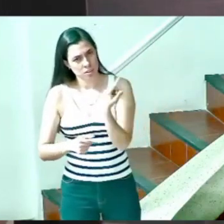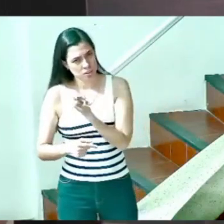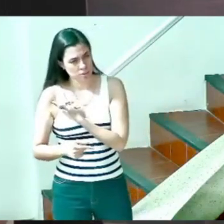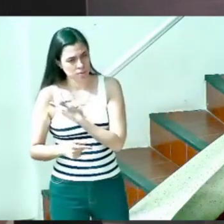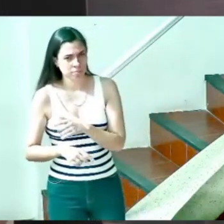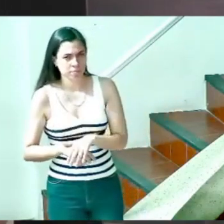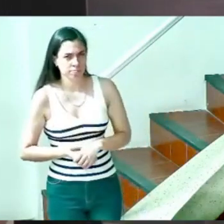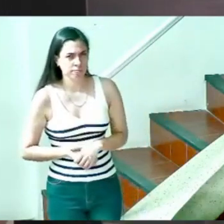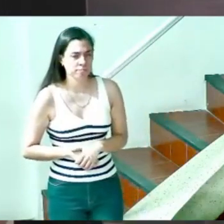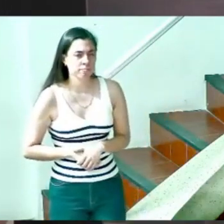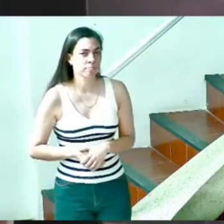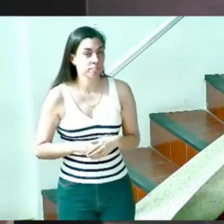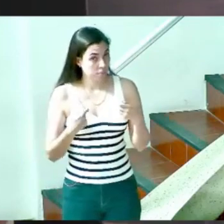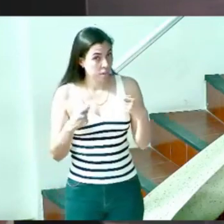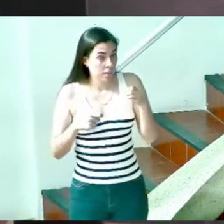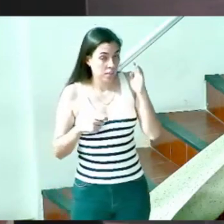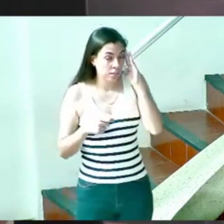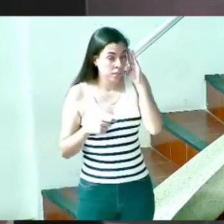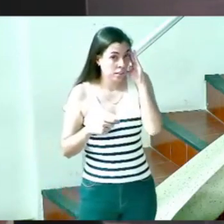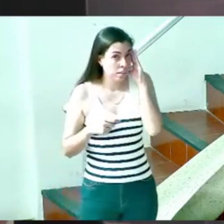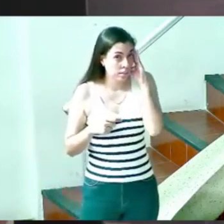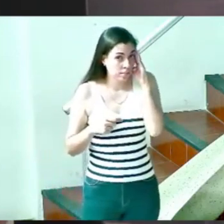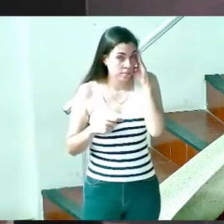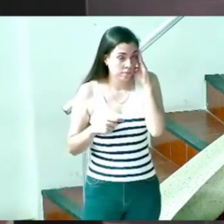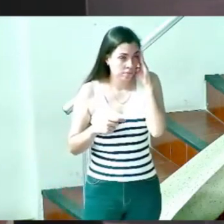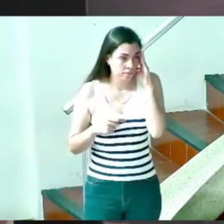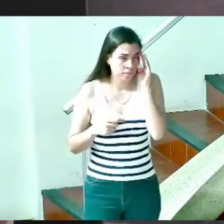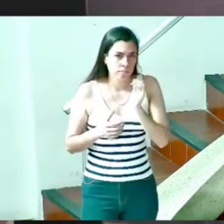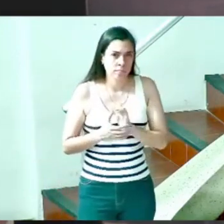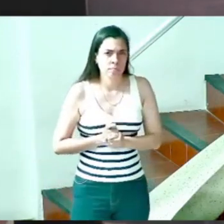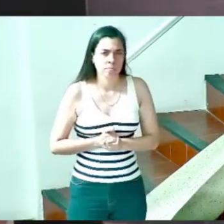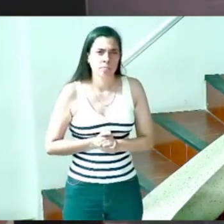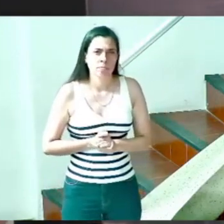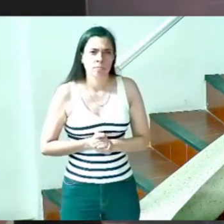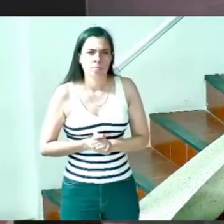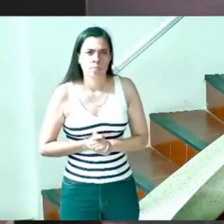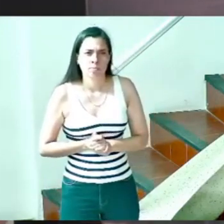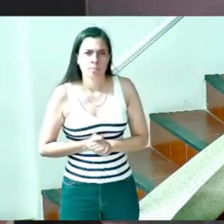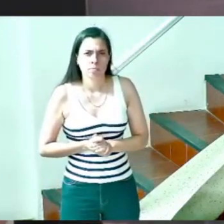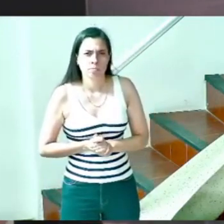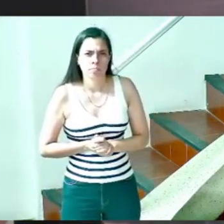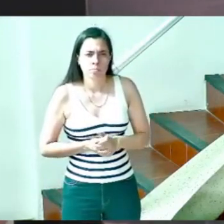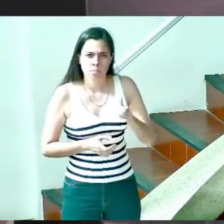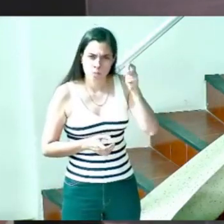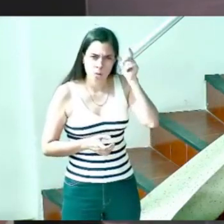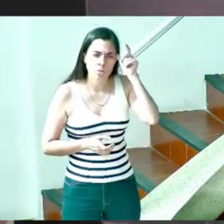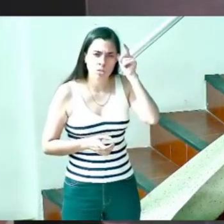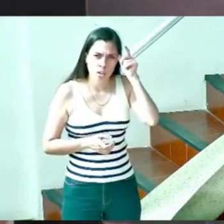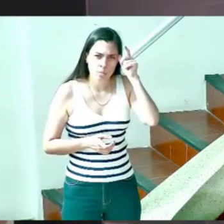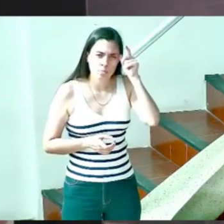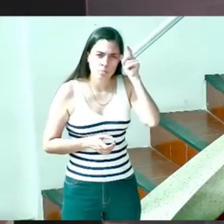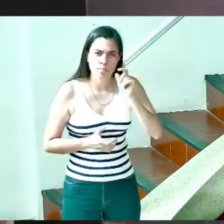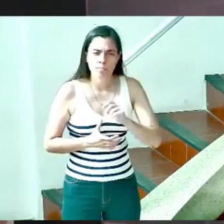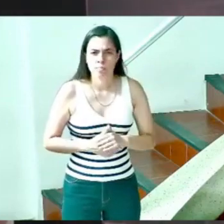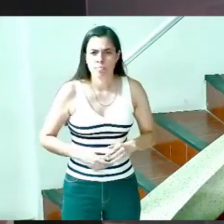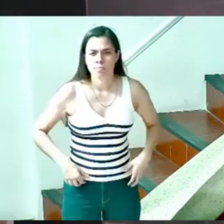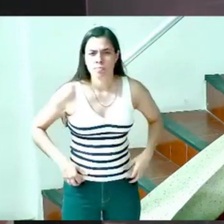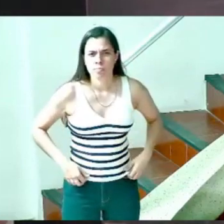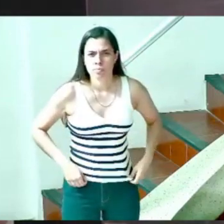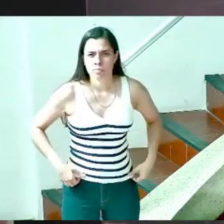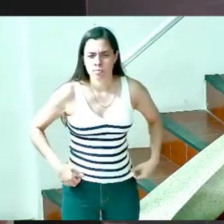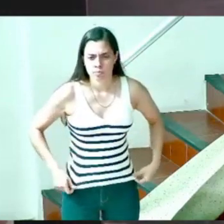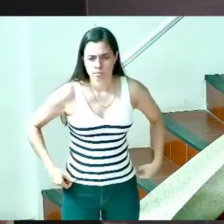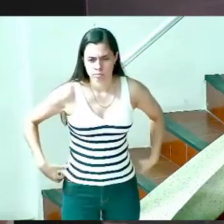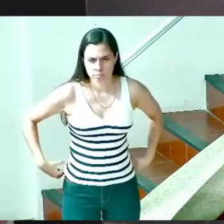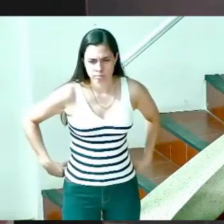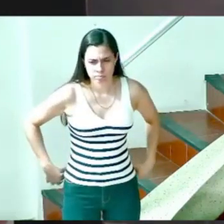Somos tentados a achar que Satanás, o diabo, simplesmente não age mais. Não age